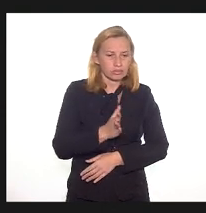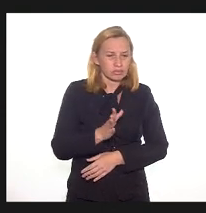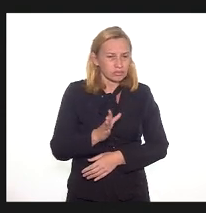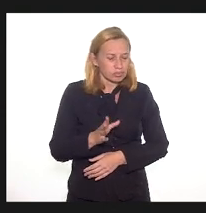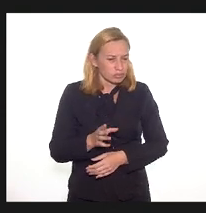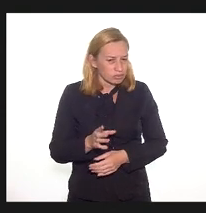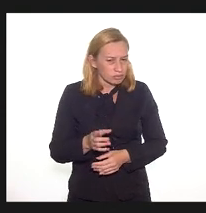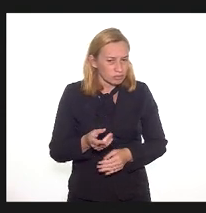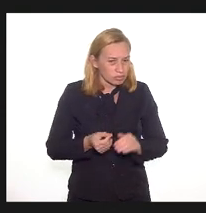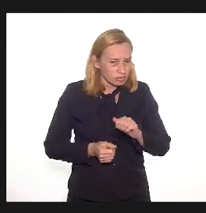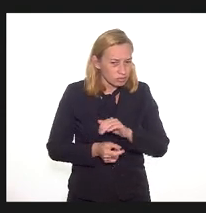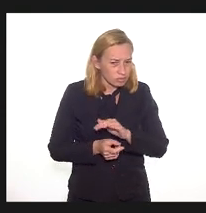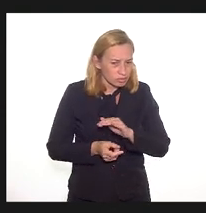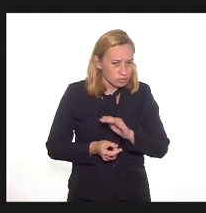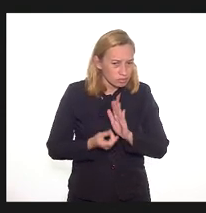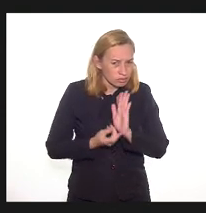financiamento